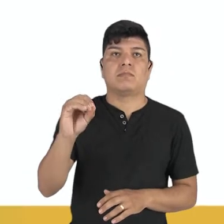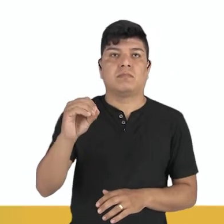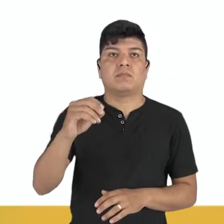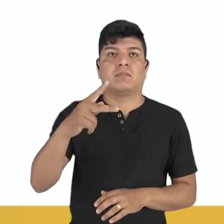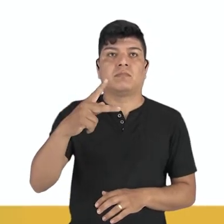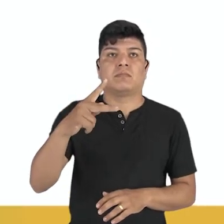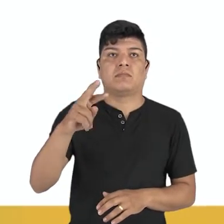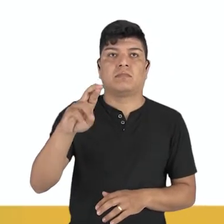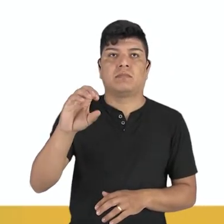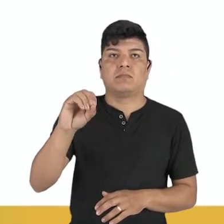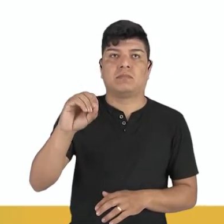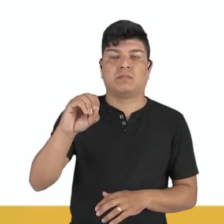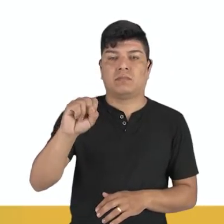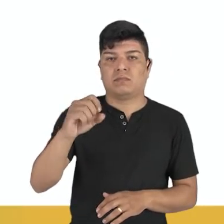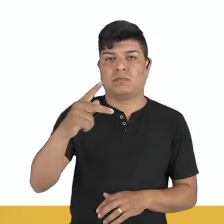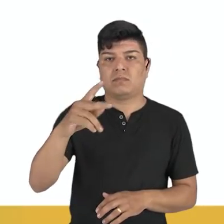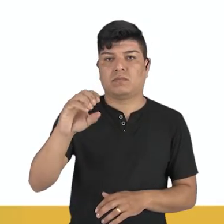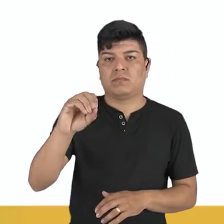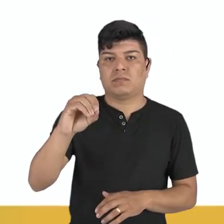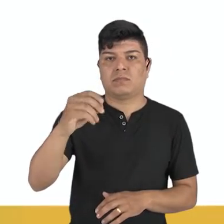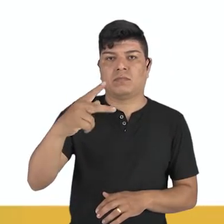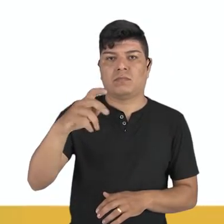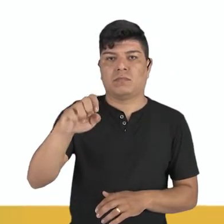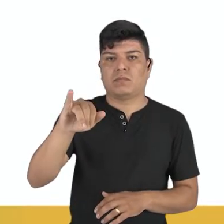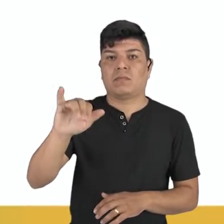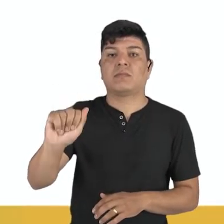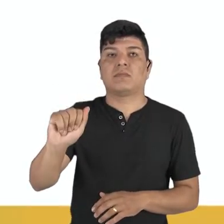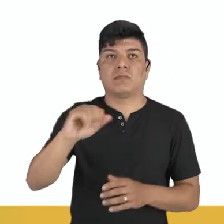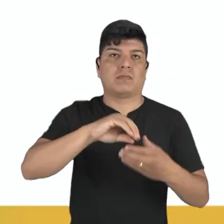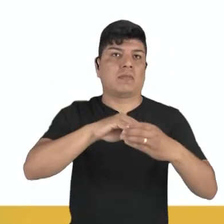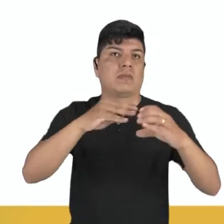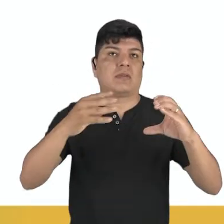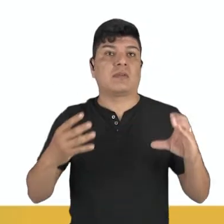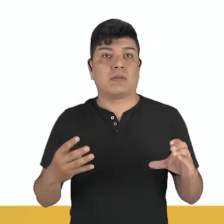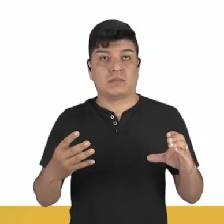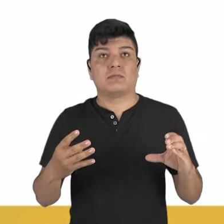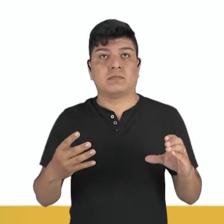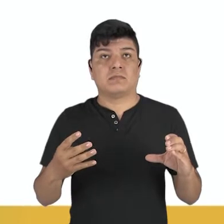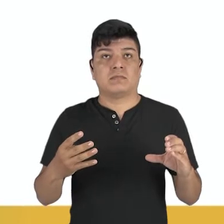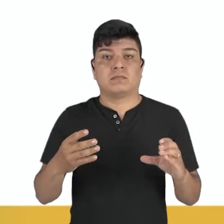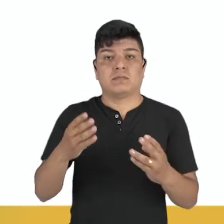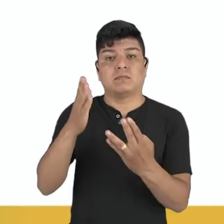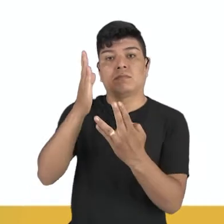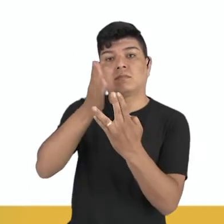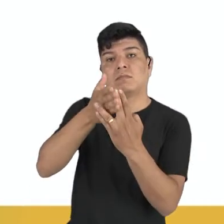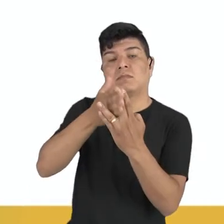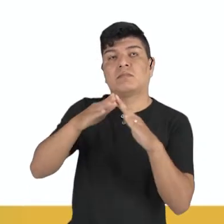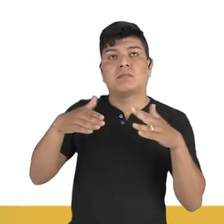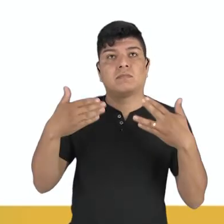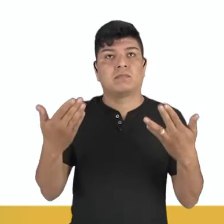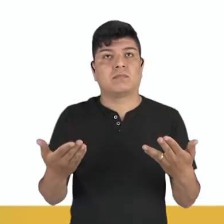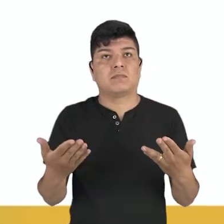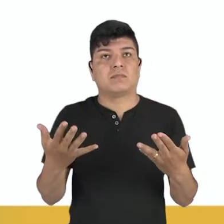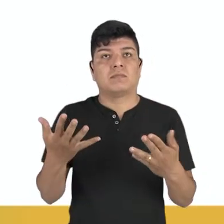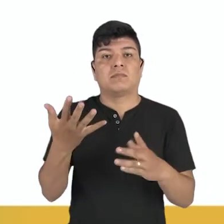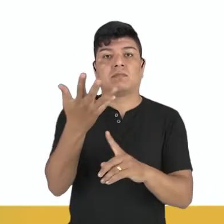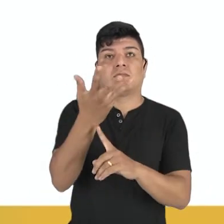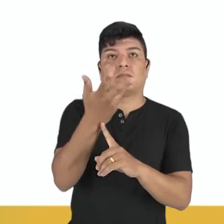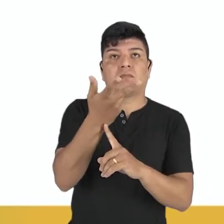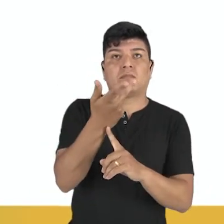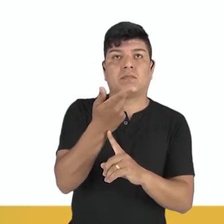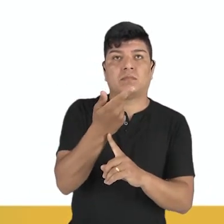Oliveira música da parnasso as características do barroco são arte de